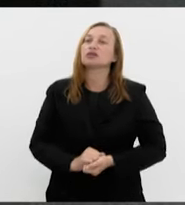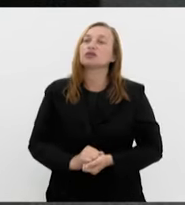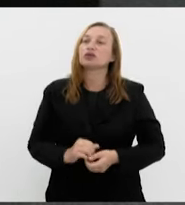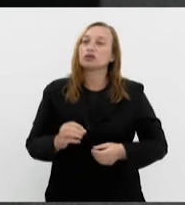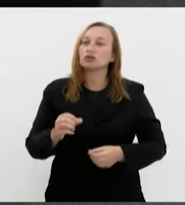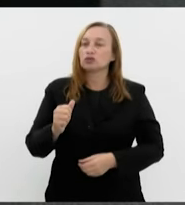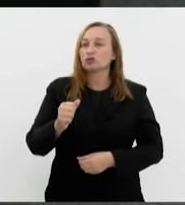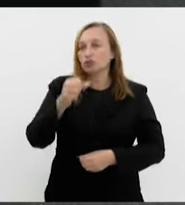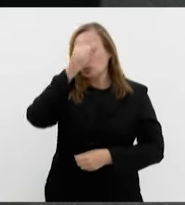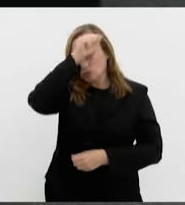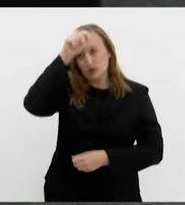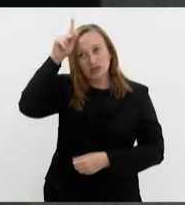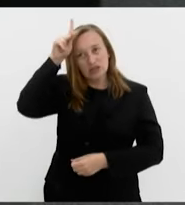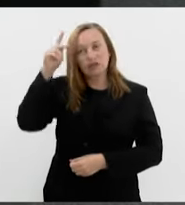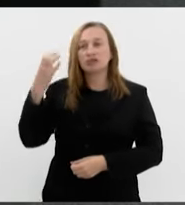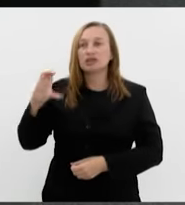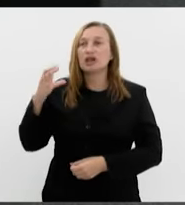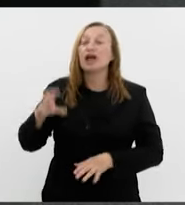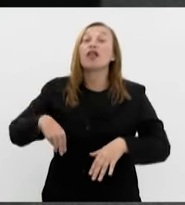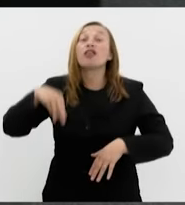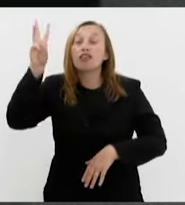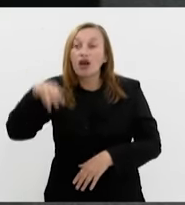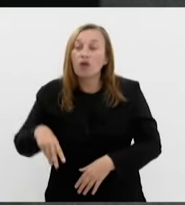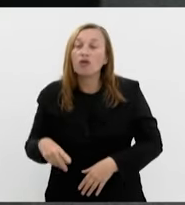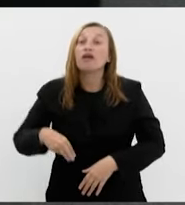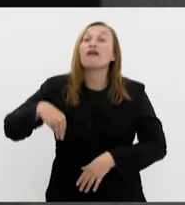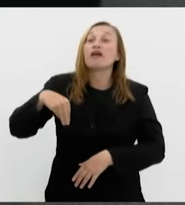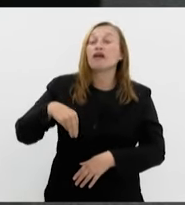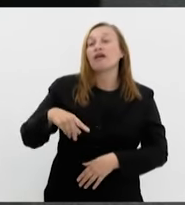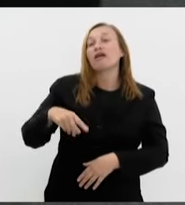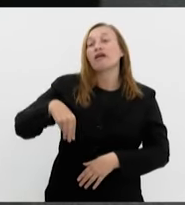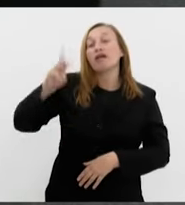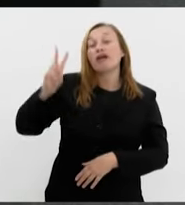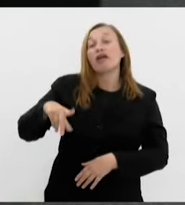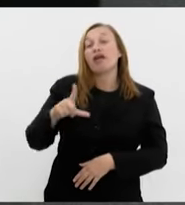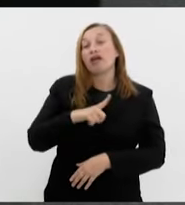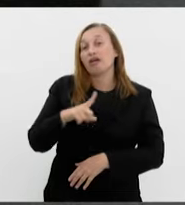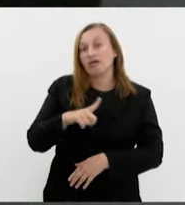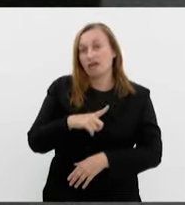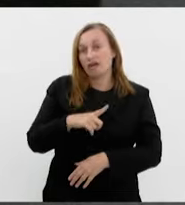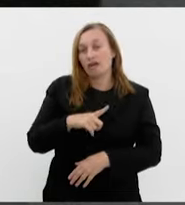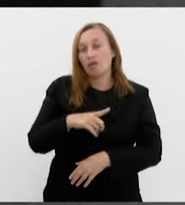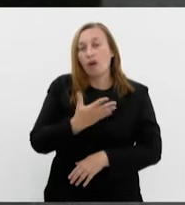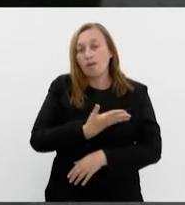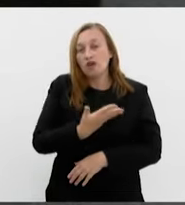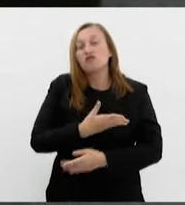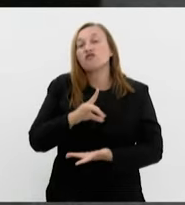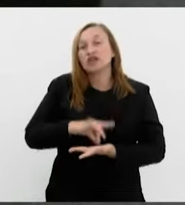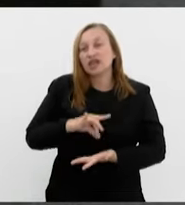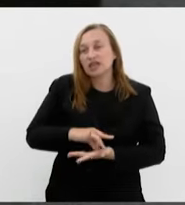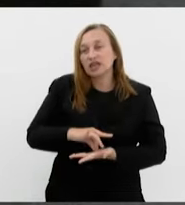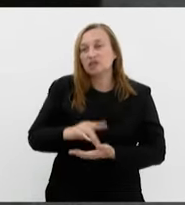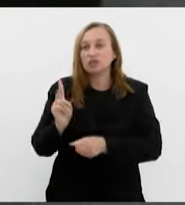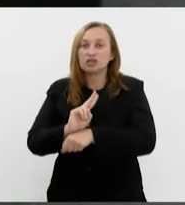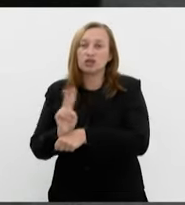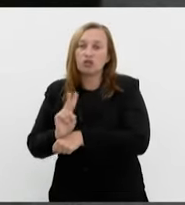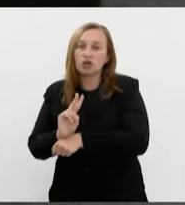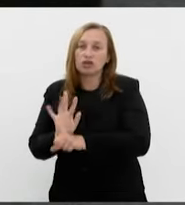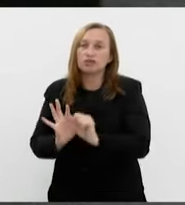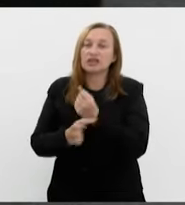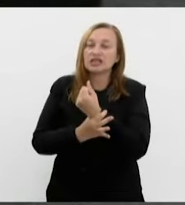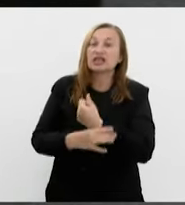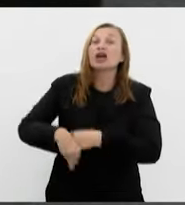município de Niterói. Então, quem é amigo do programa Segurança Presente? Quem é o verdadeiro amigo? Quem é o verdadeiro